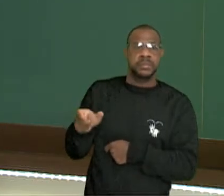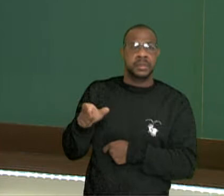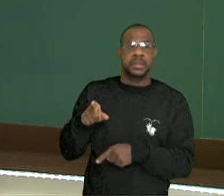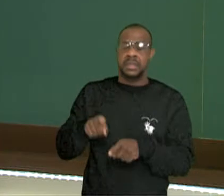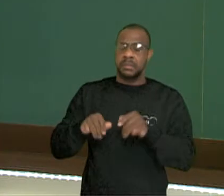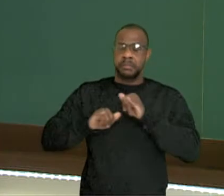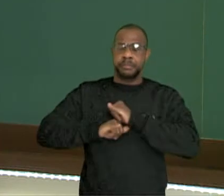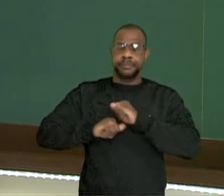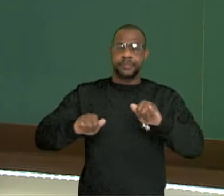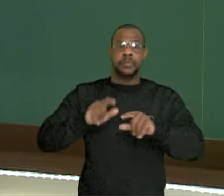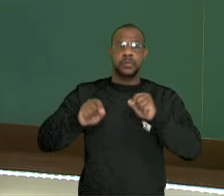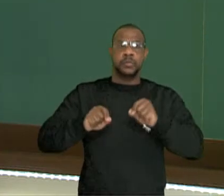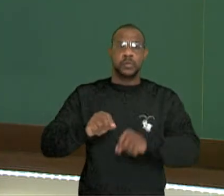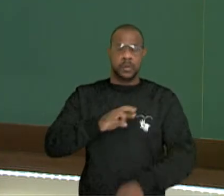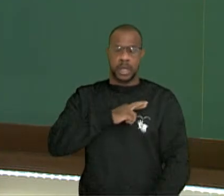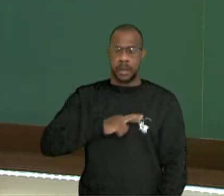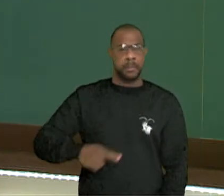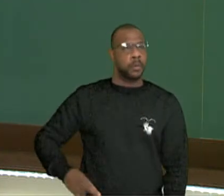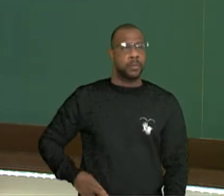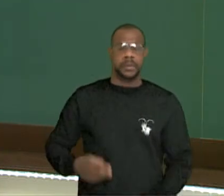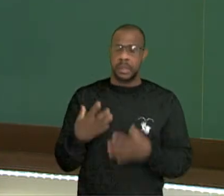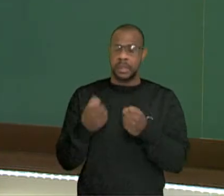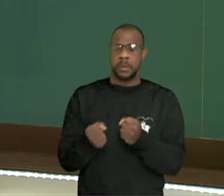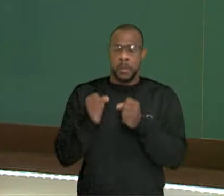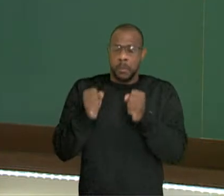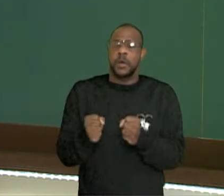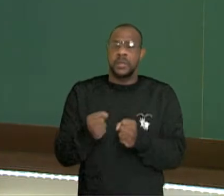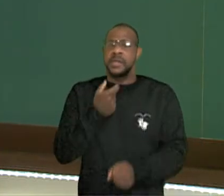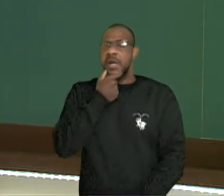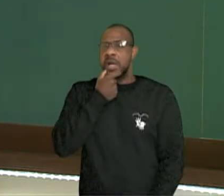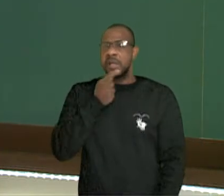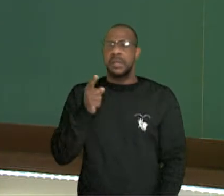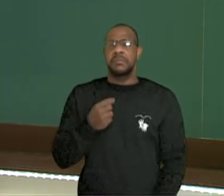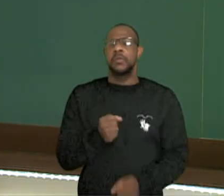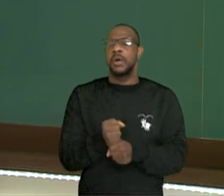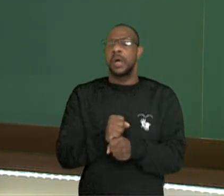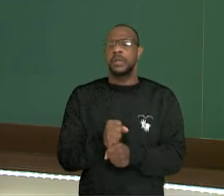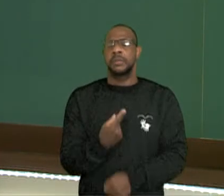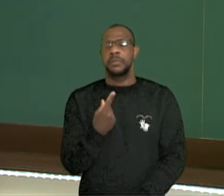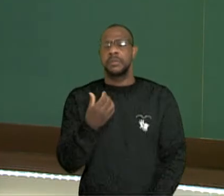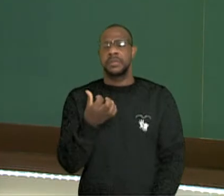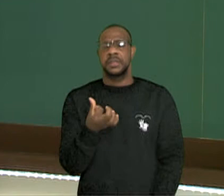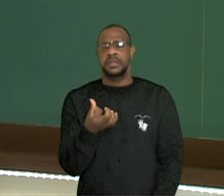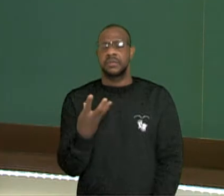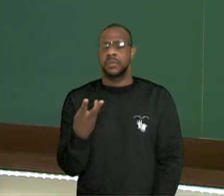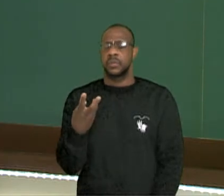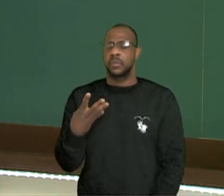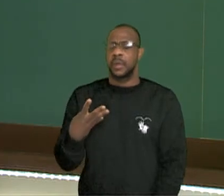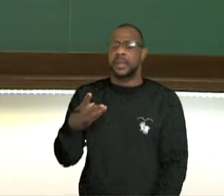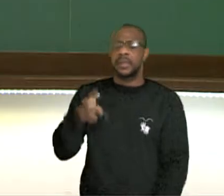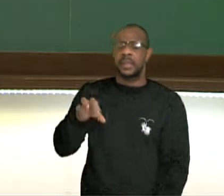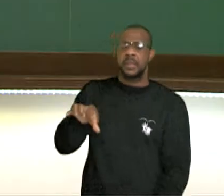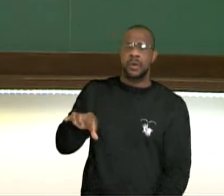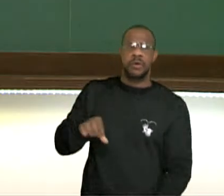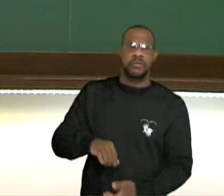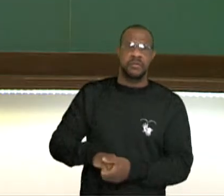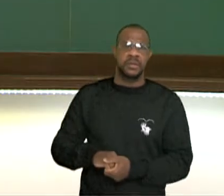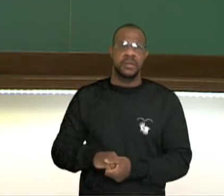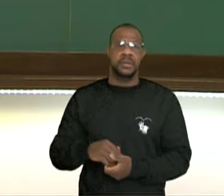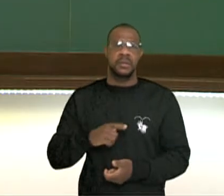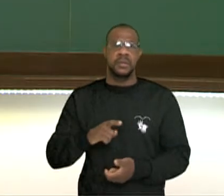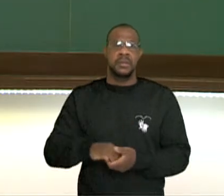a República e assume o poder na Inglaterra no ano de 1649. Então aqui, atos